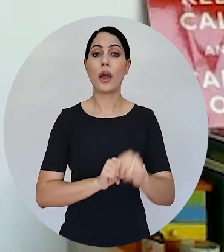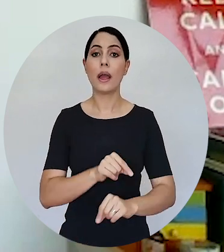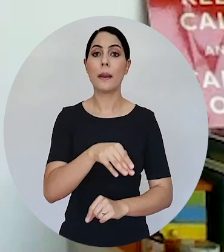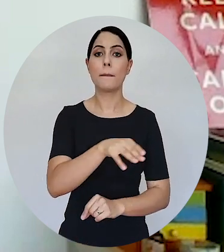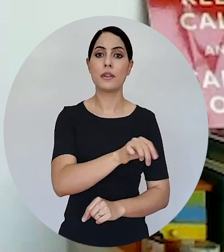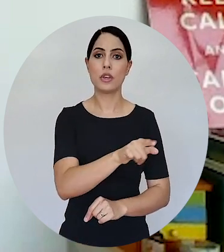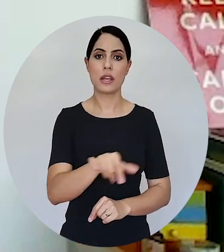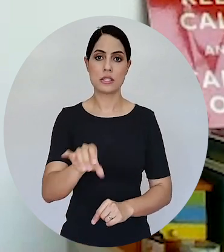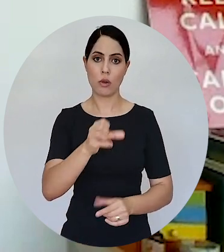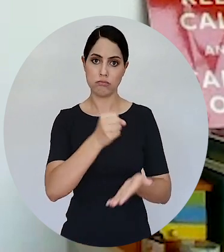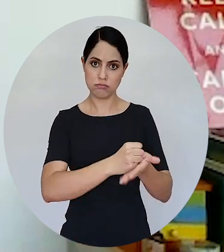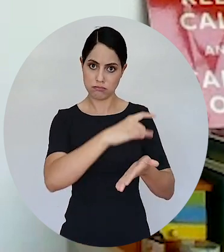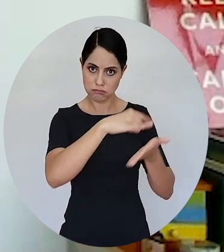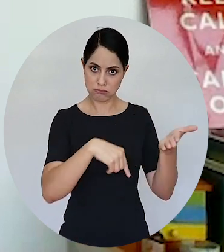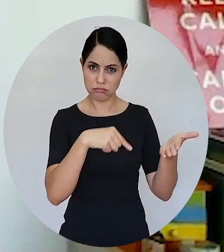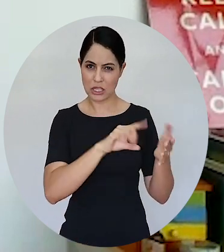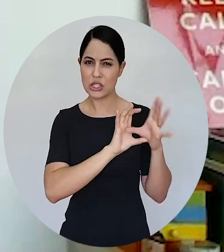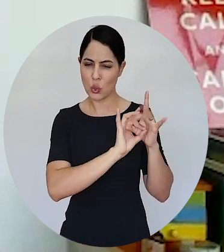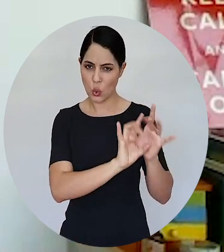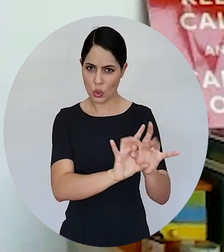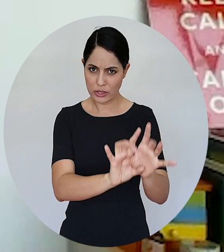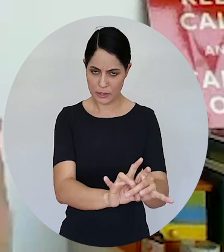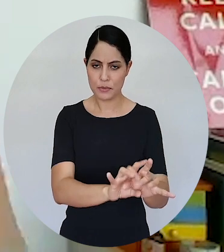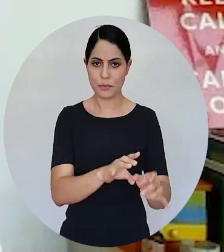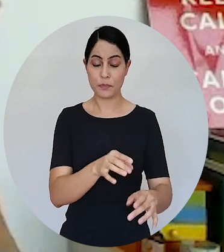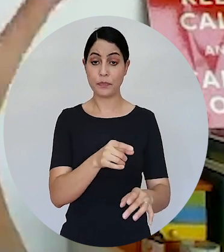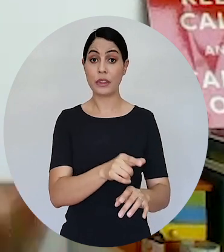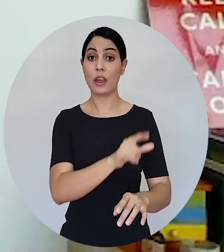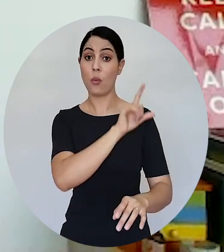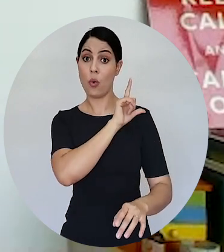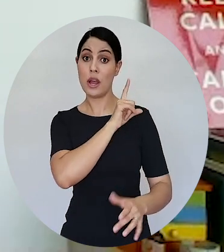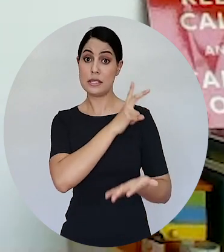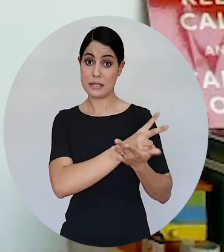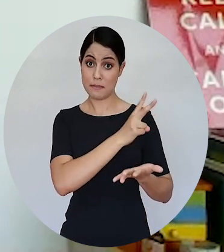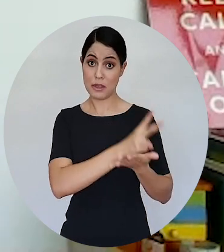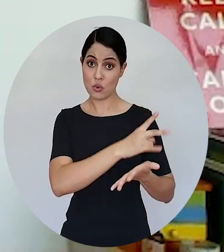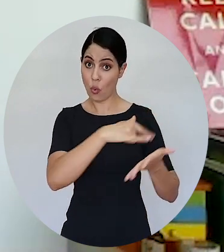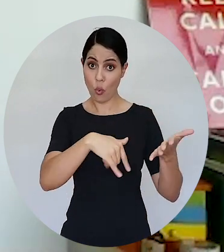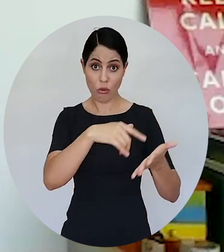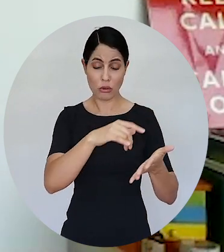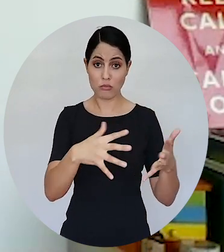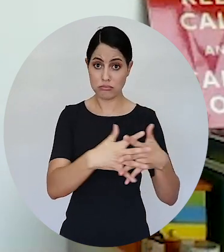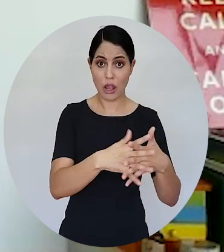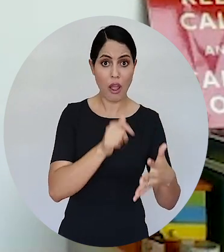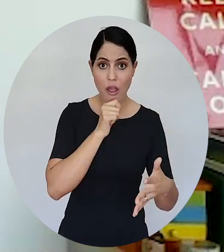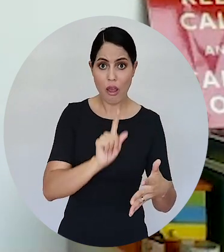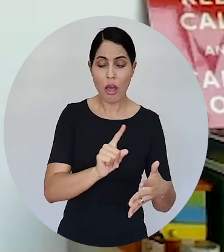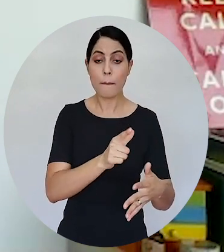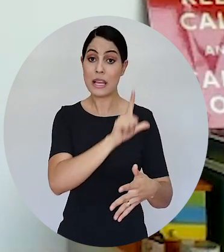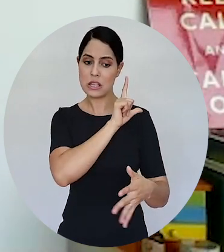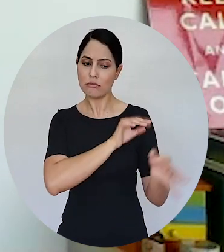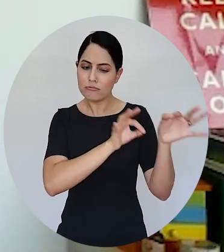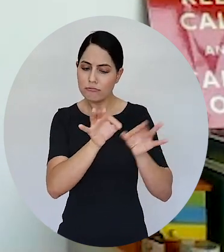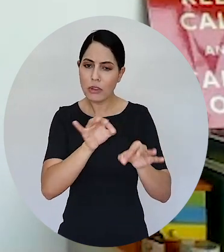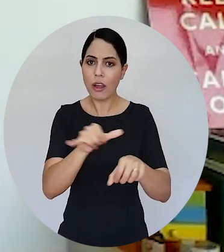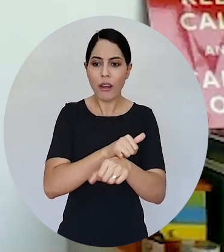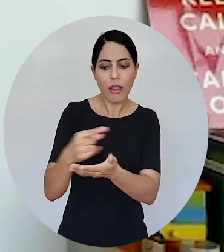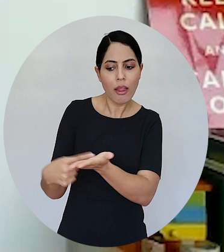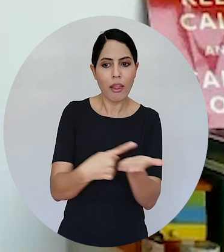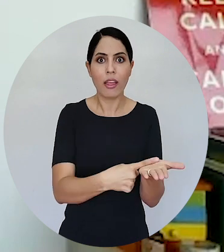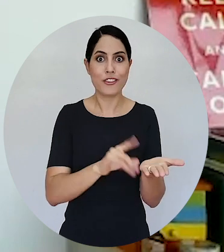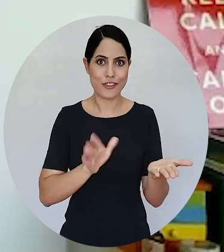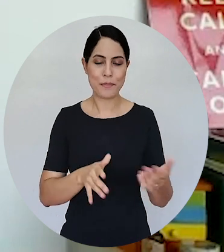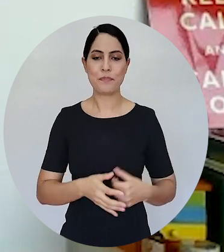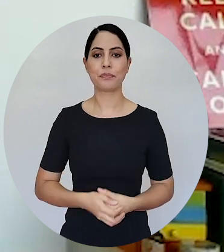seria a mediação dentro do contexto contratual, ou seja, antes necessariamente de existir um conflito. No momento